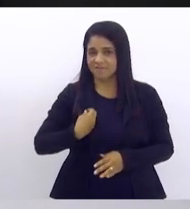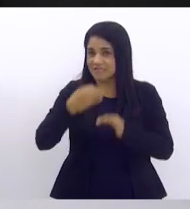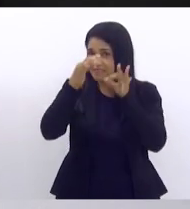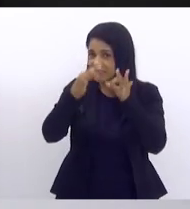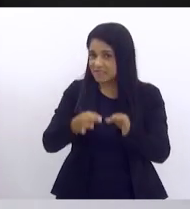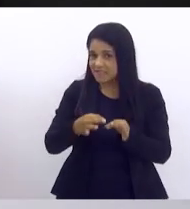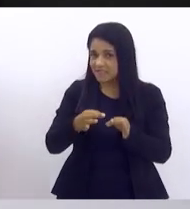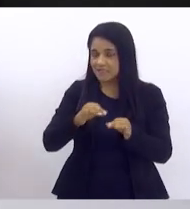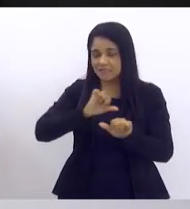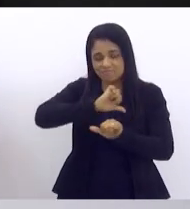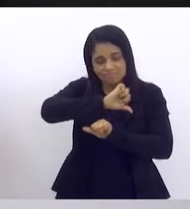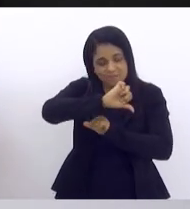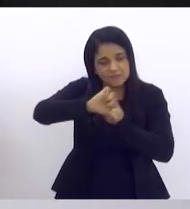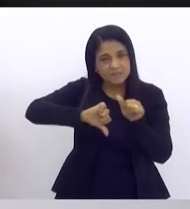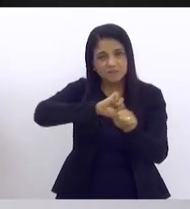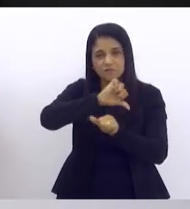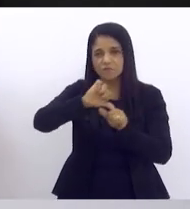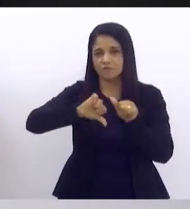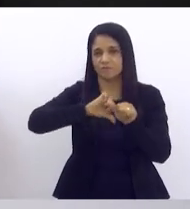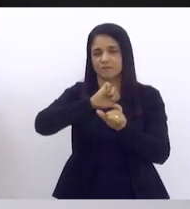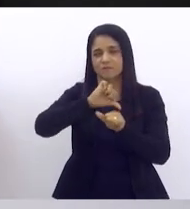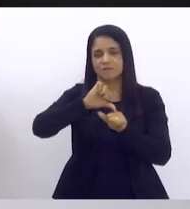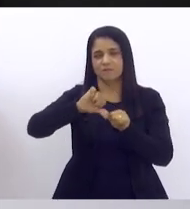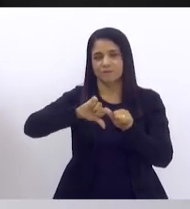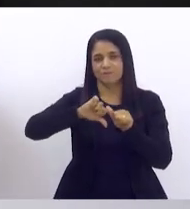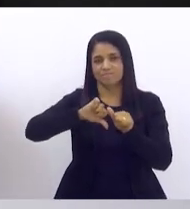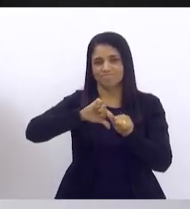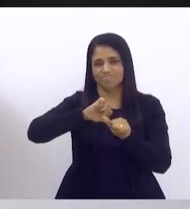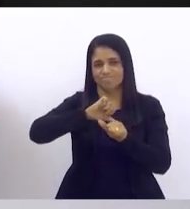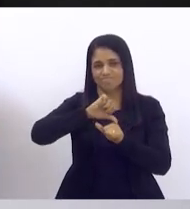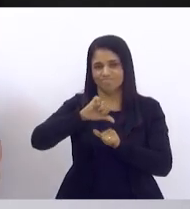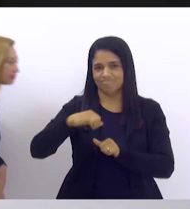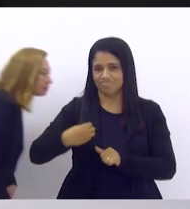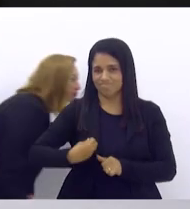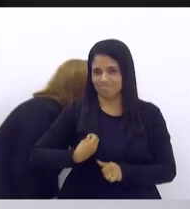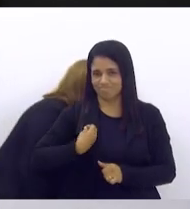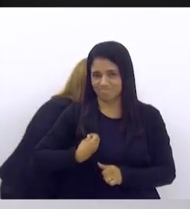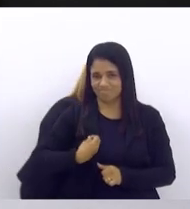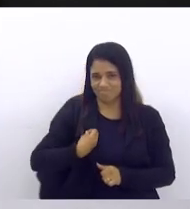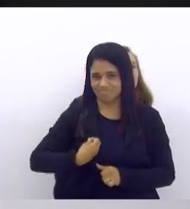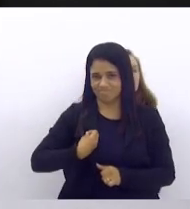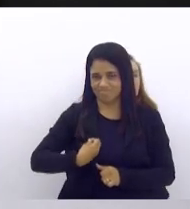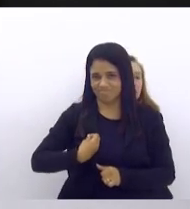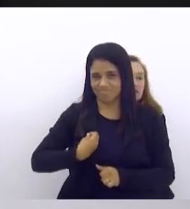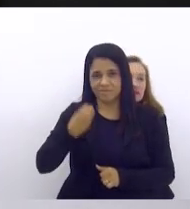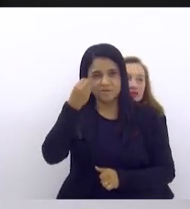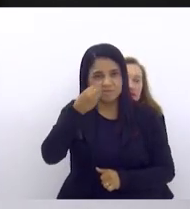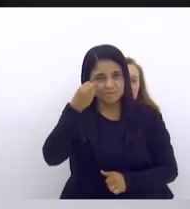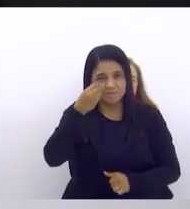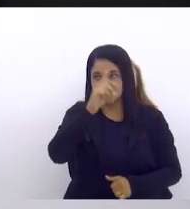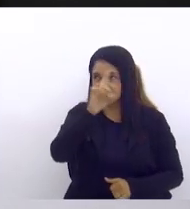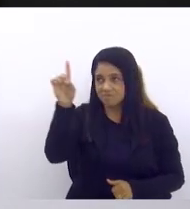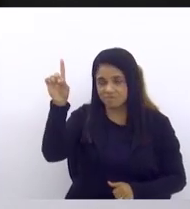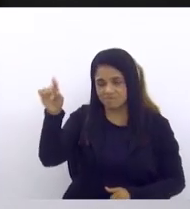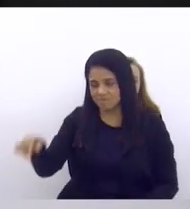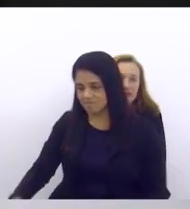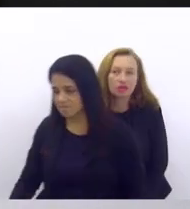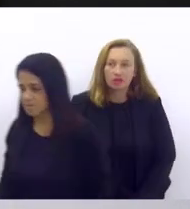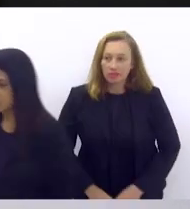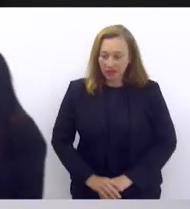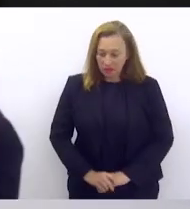de transformação e de ressurreição através da vivência plena dentro deste